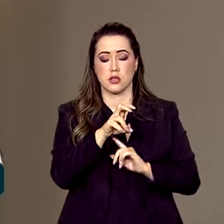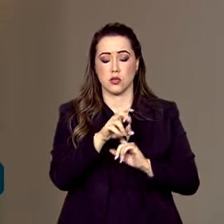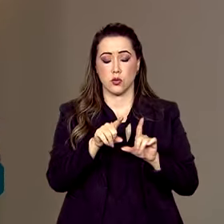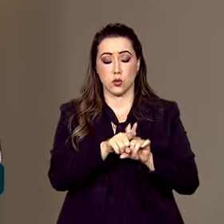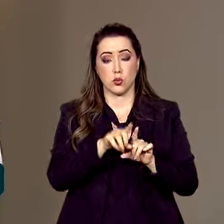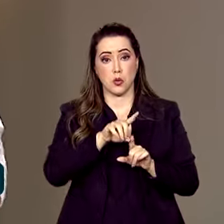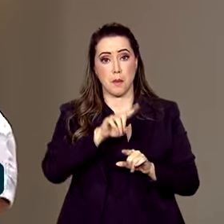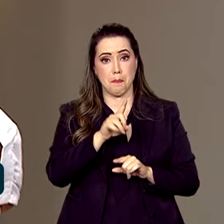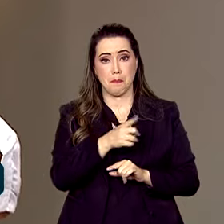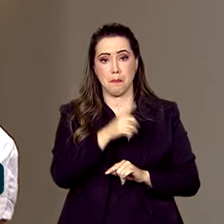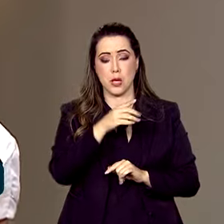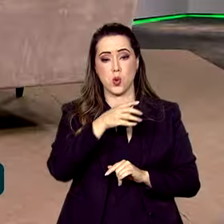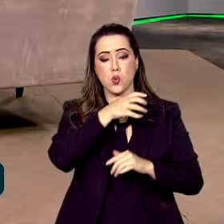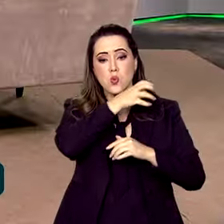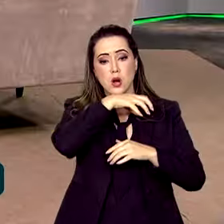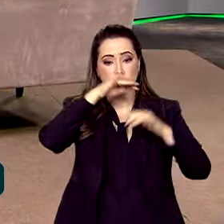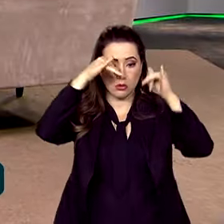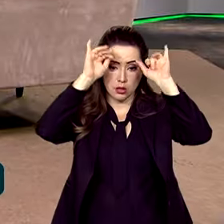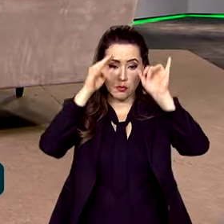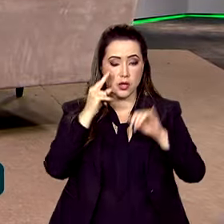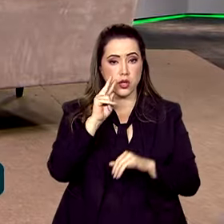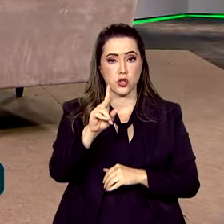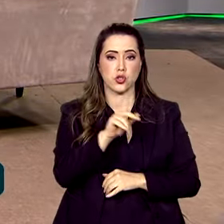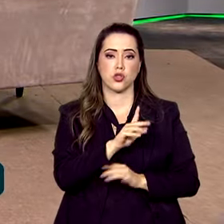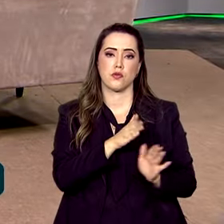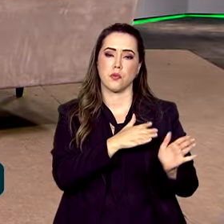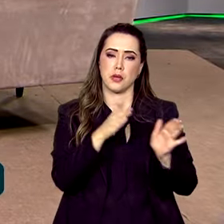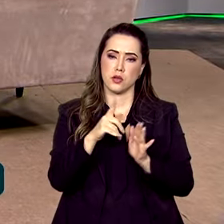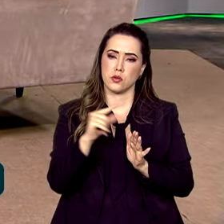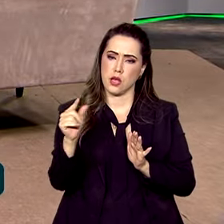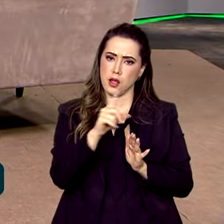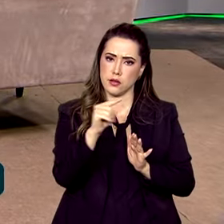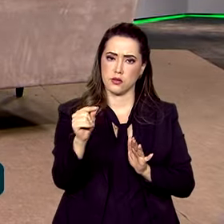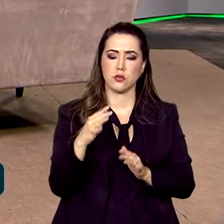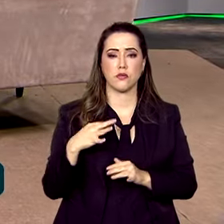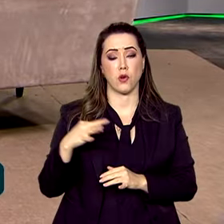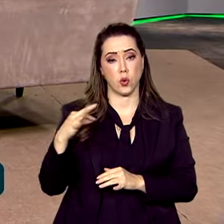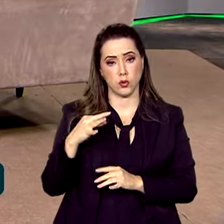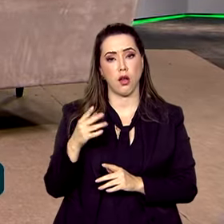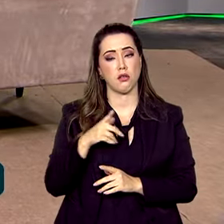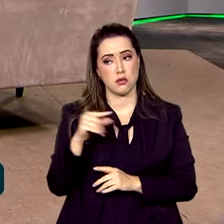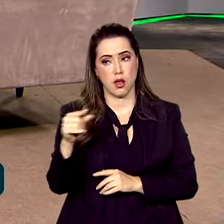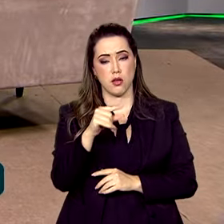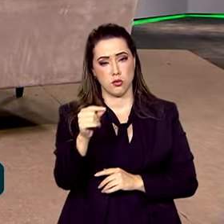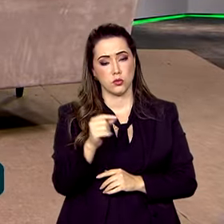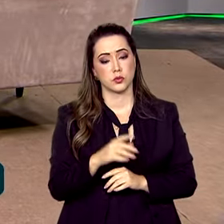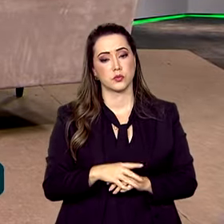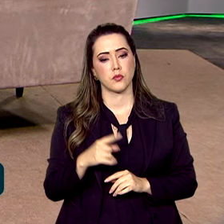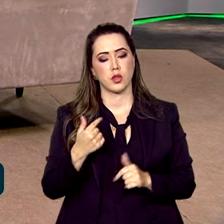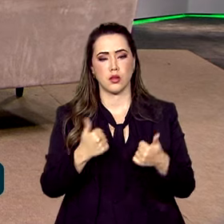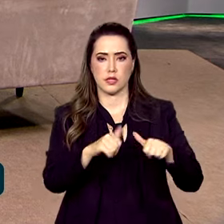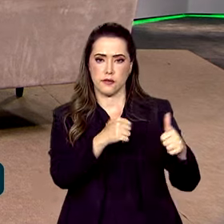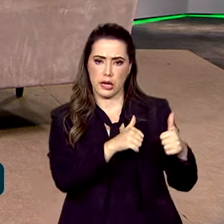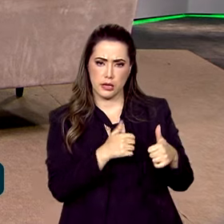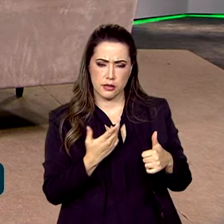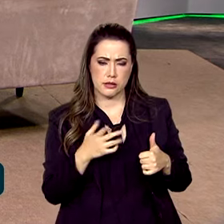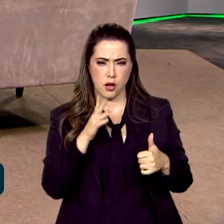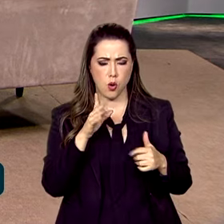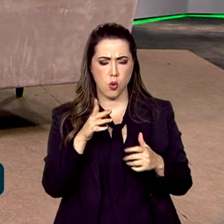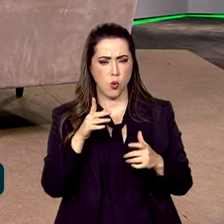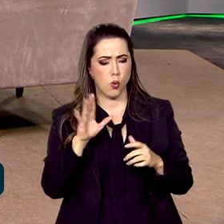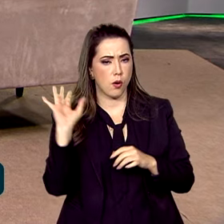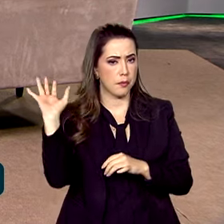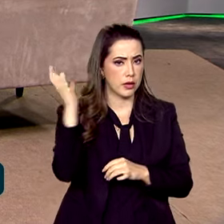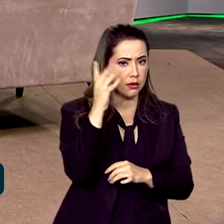a gente viu muito gado saindo, né, nesse período da saída voluntária. Então, esse aspecto ambiental, e a gente está vendo essa